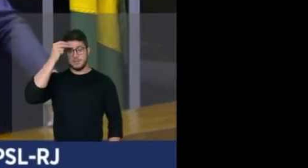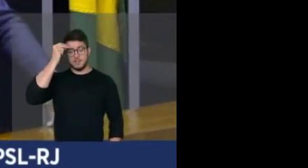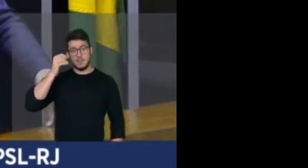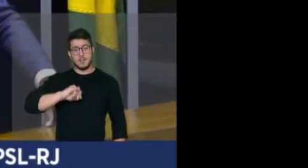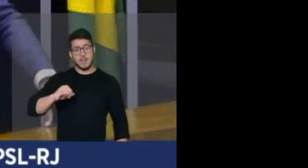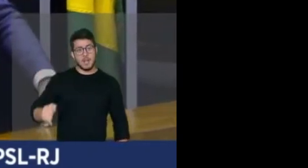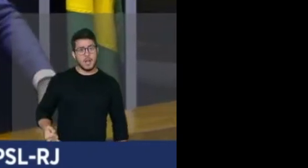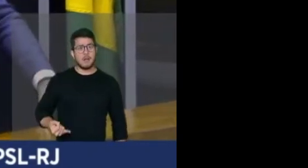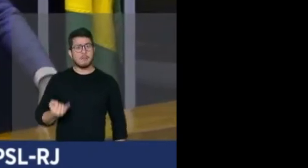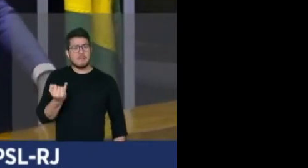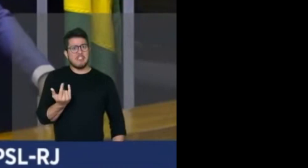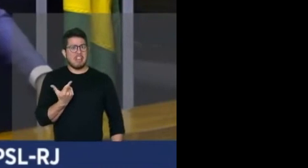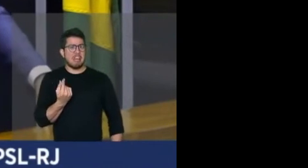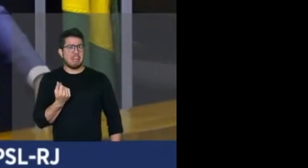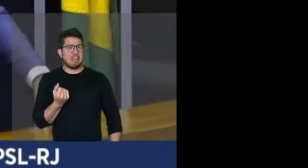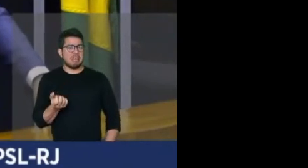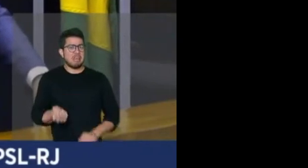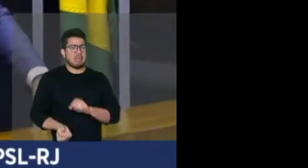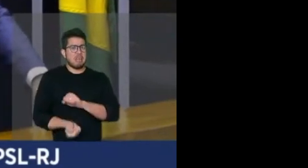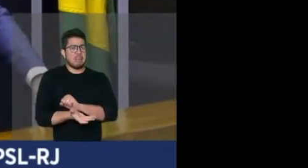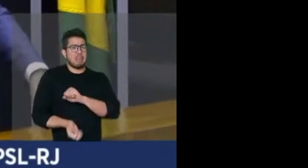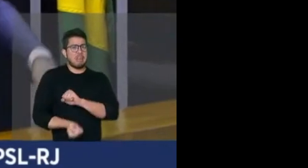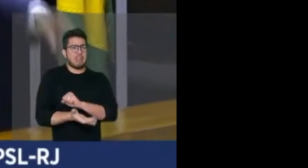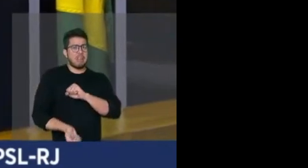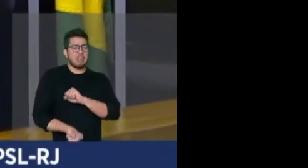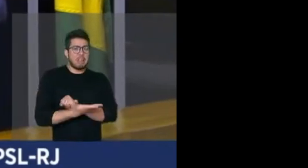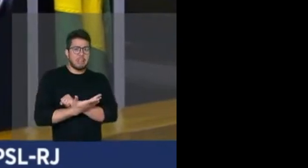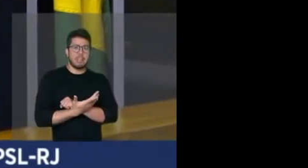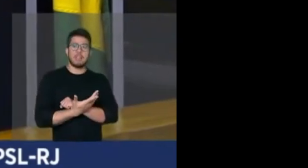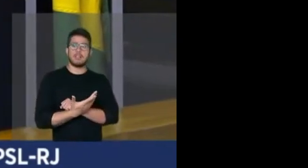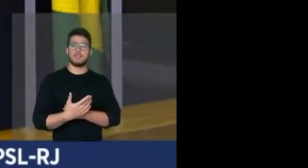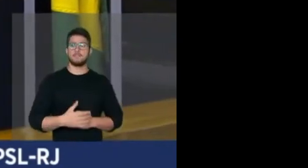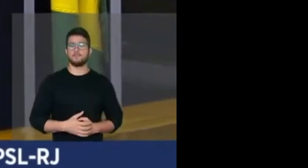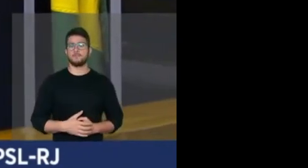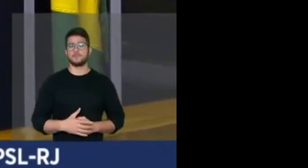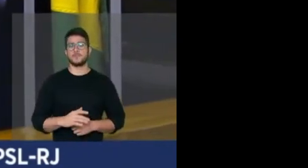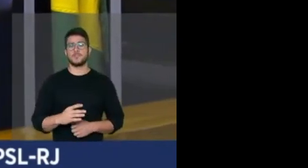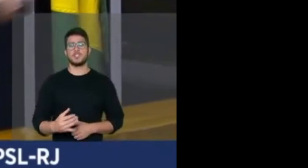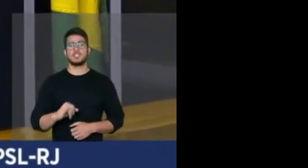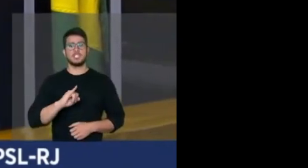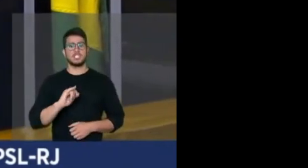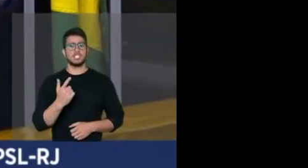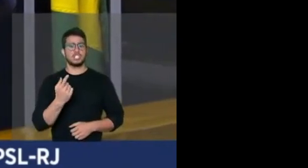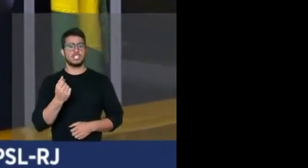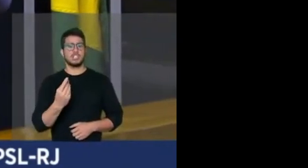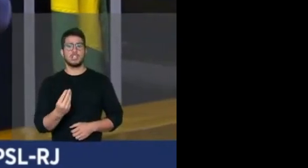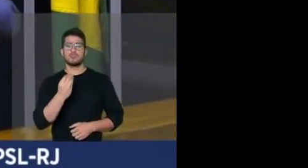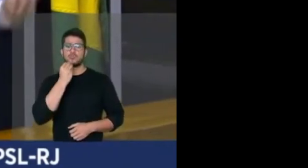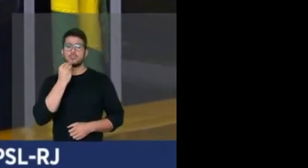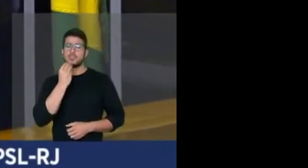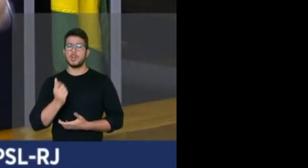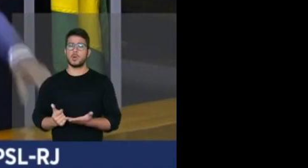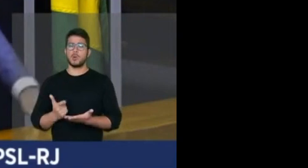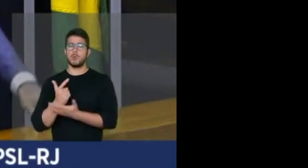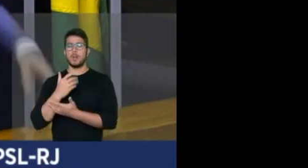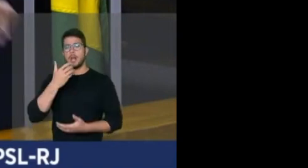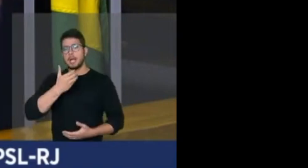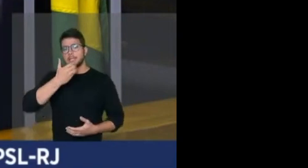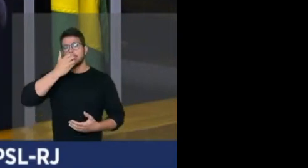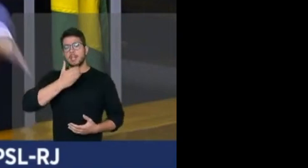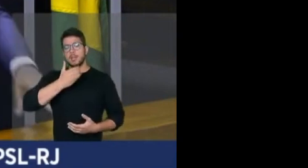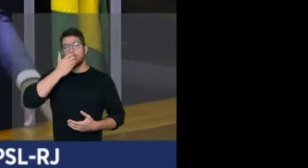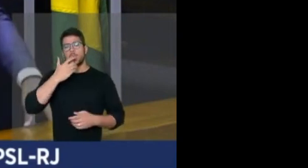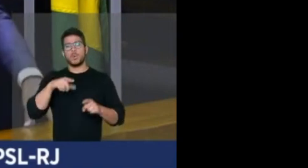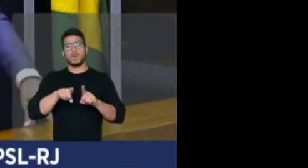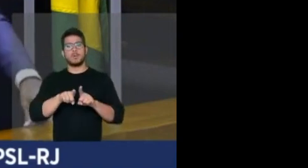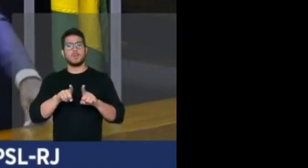dinheiro público, desviando recursos que era para comprar tanto respiradores, hospitais de campanha, para